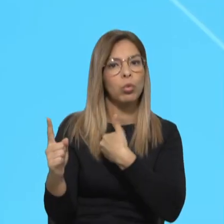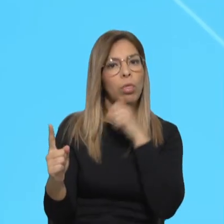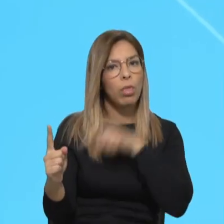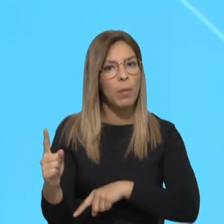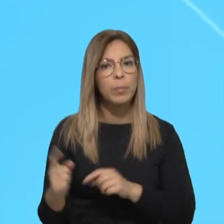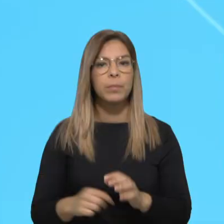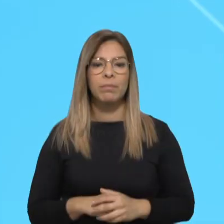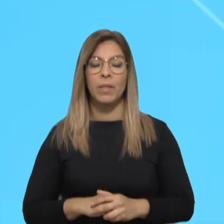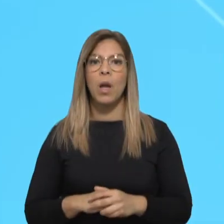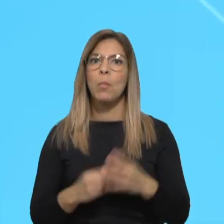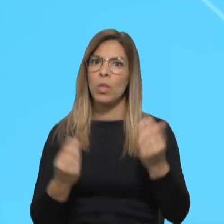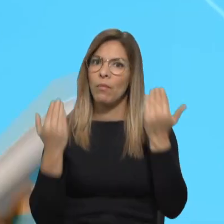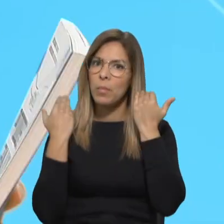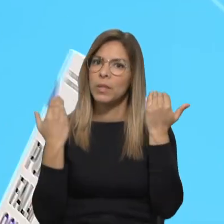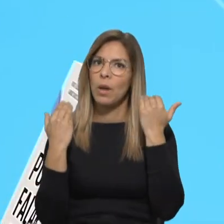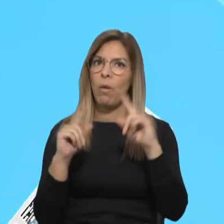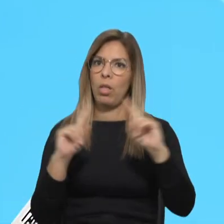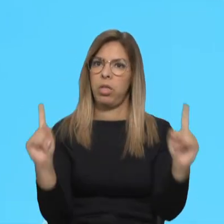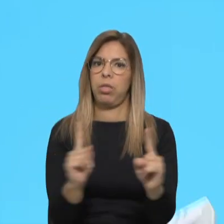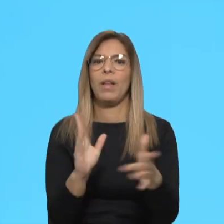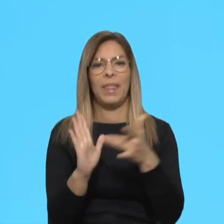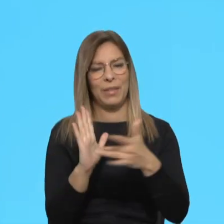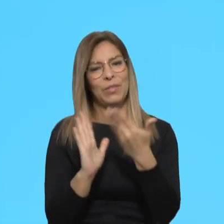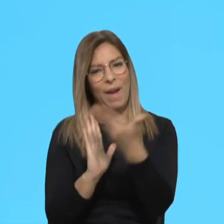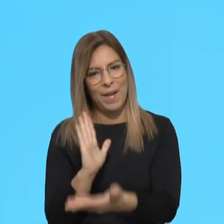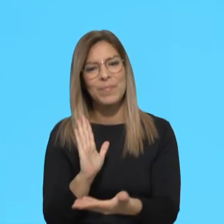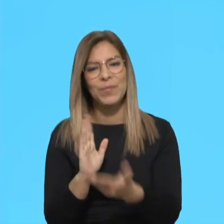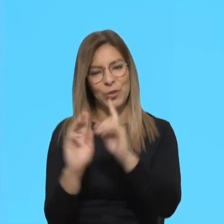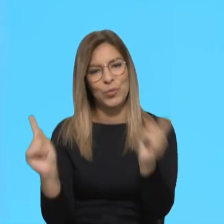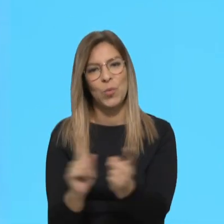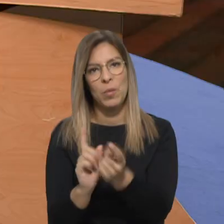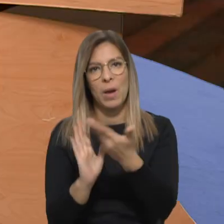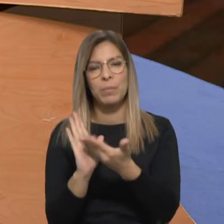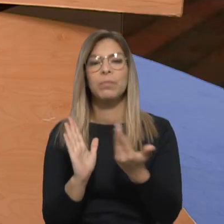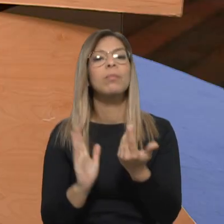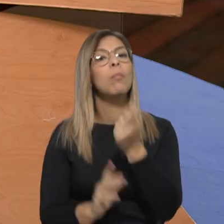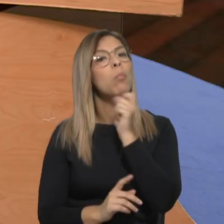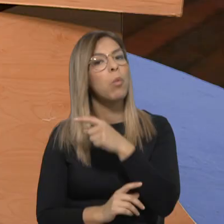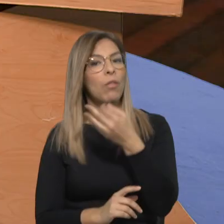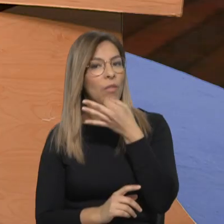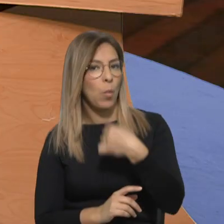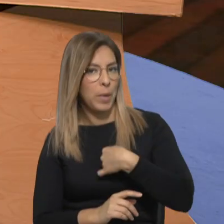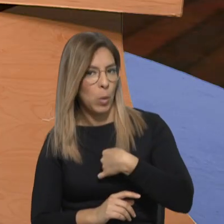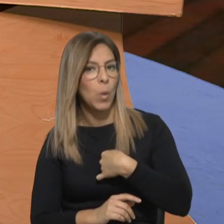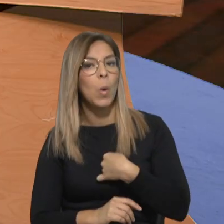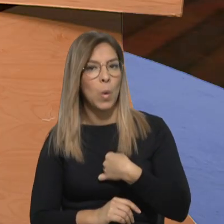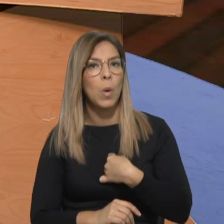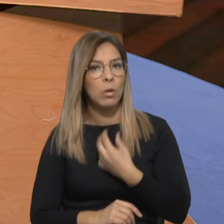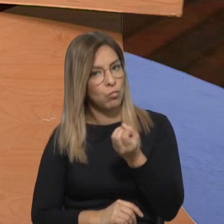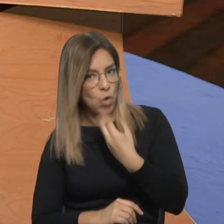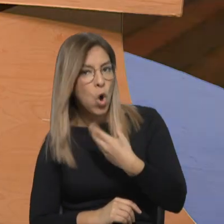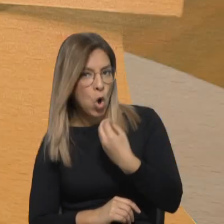em poucos segundos que creio que pode resumir muito o que está neste livro. Podes falar comigo, este guia prático para situações de